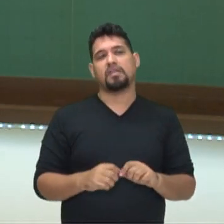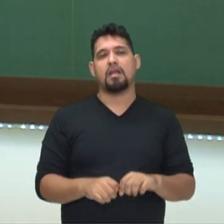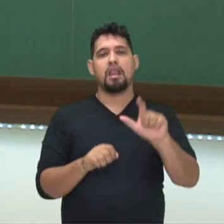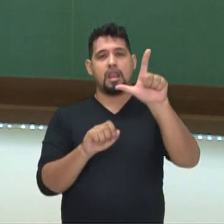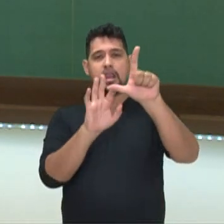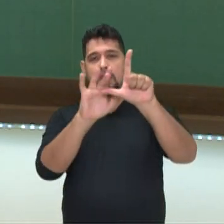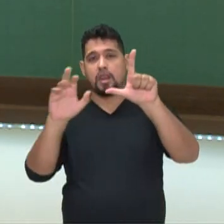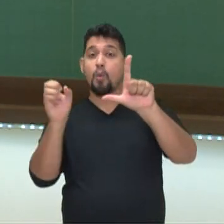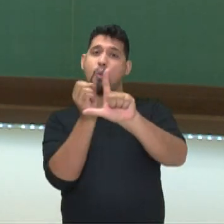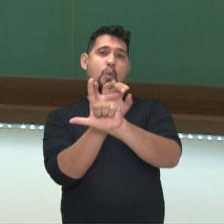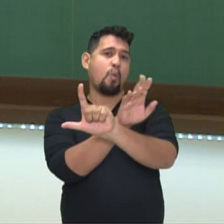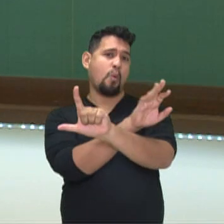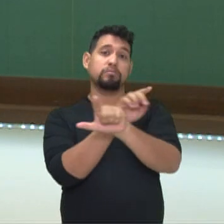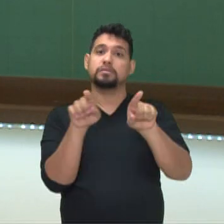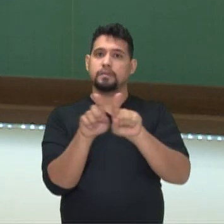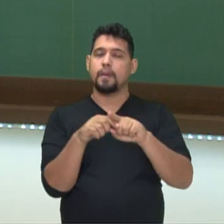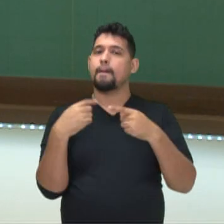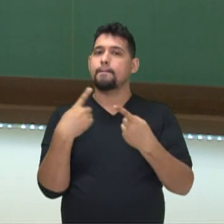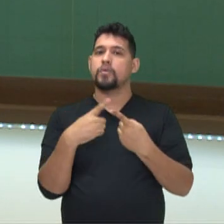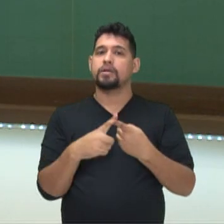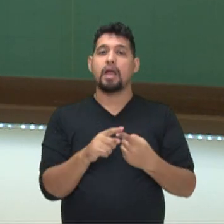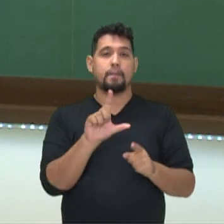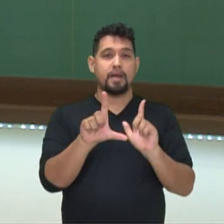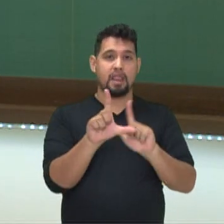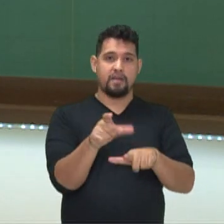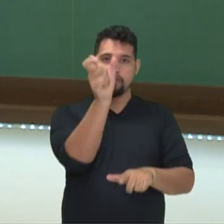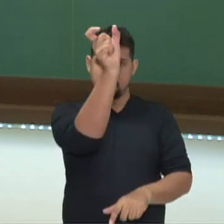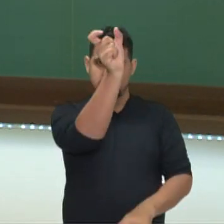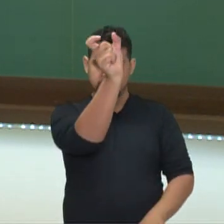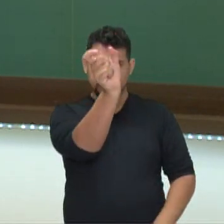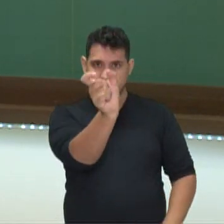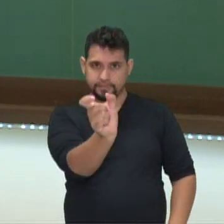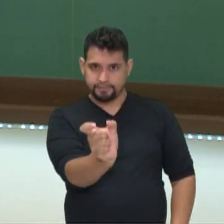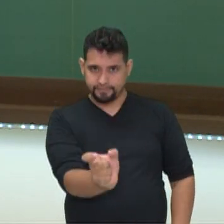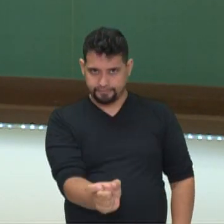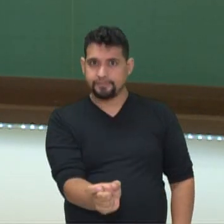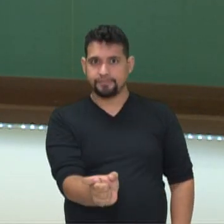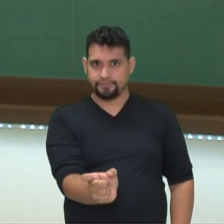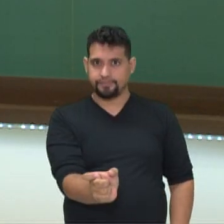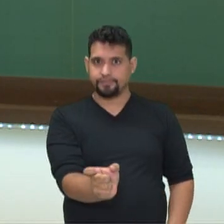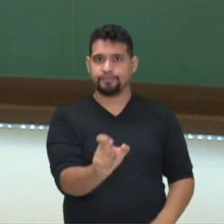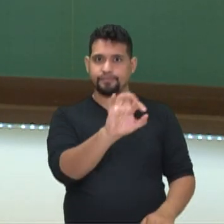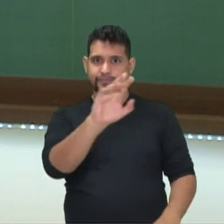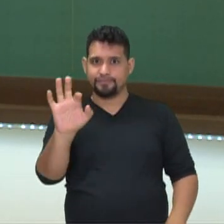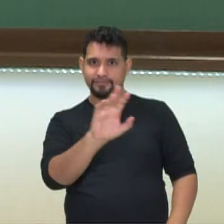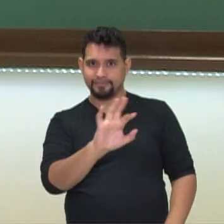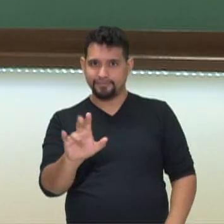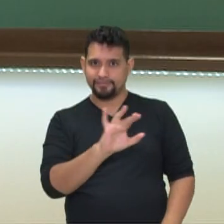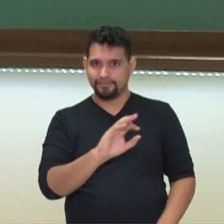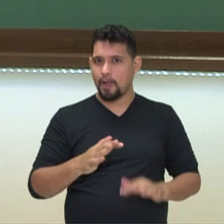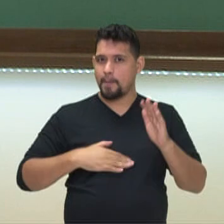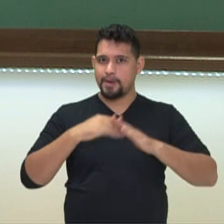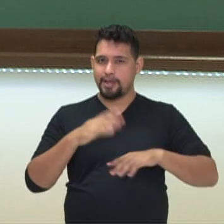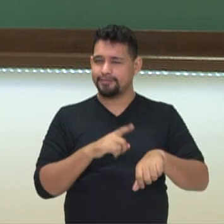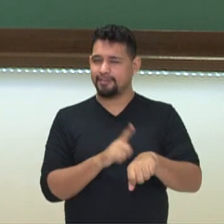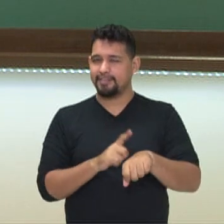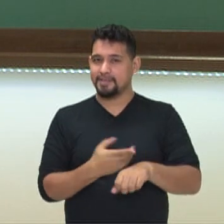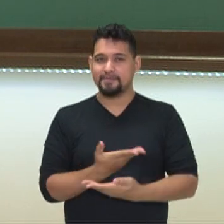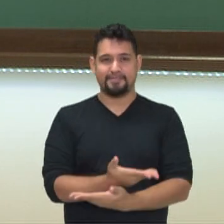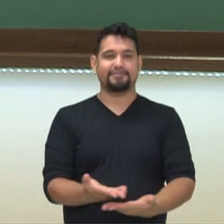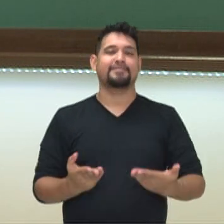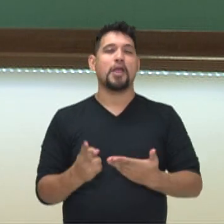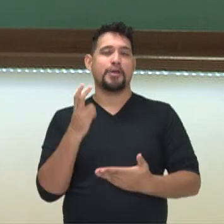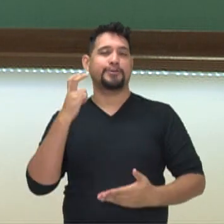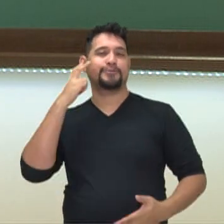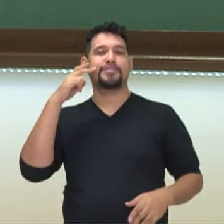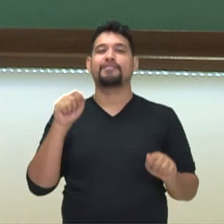sentido horizontal, porque a palavra liberdade está no vertical. Então, tempo para os aventureiros da